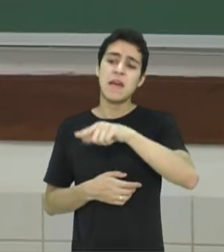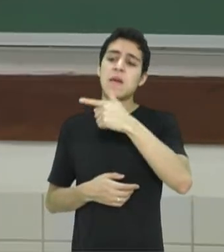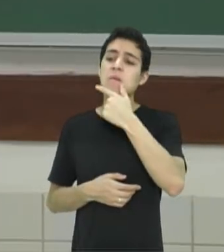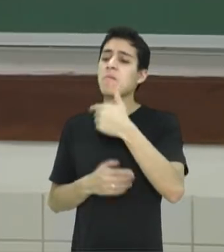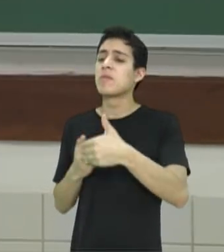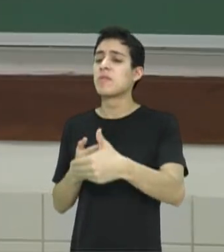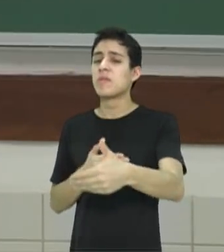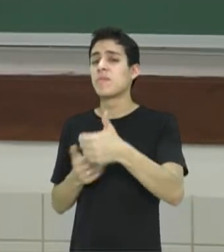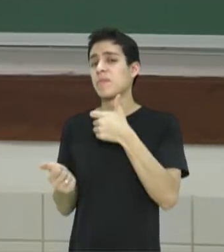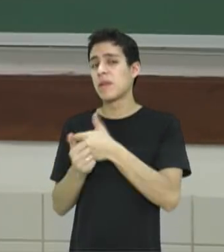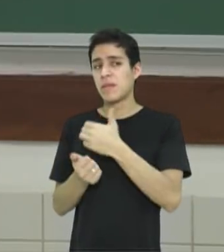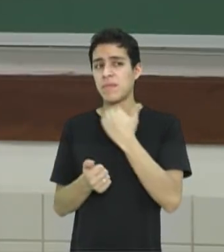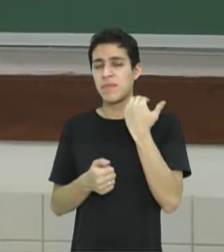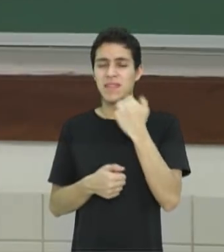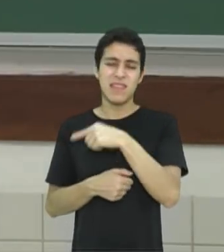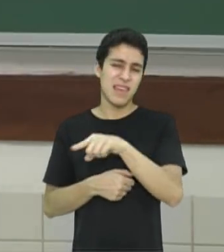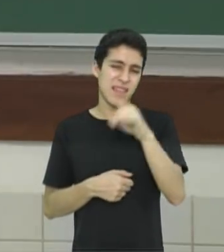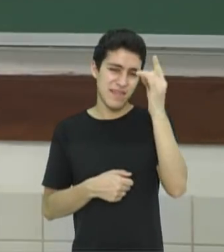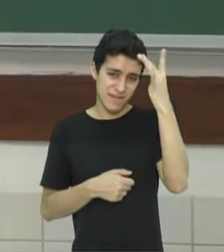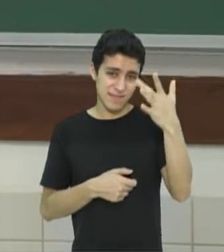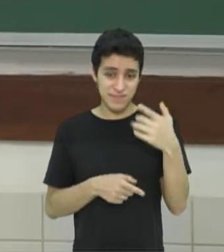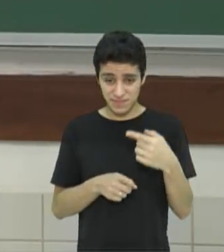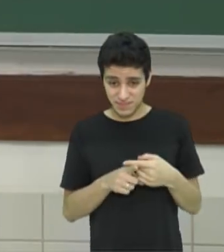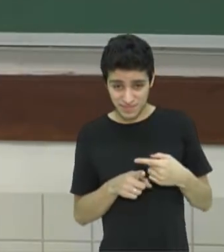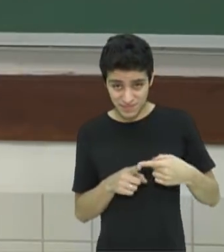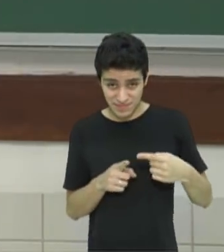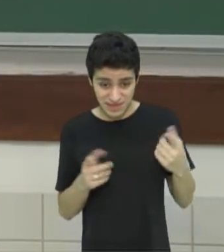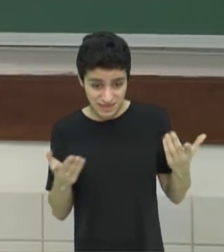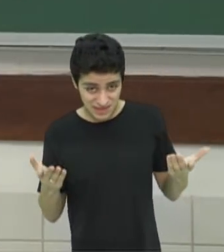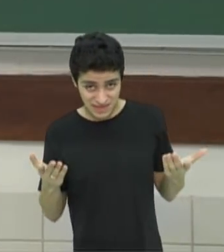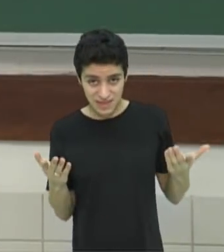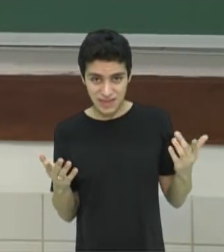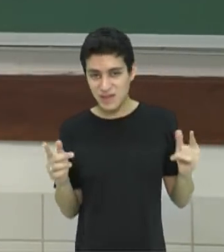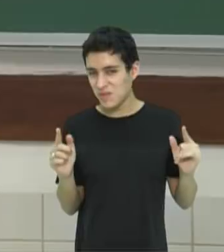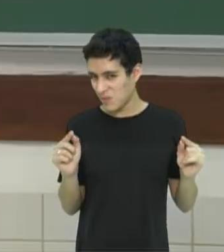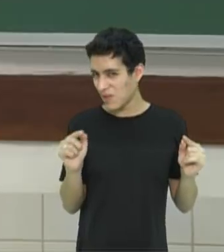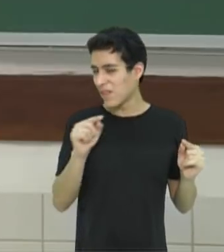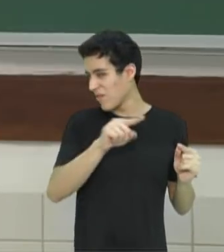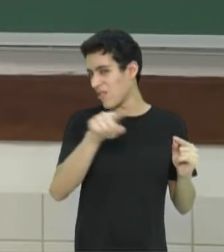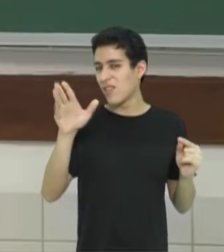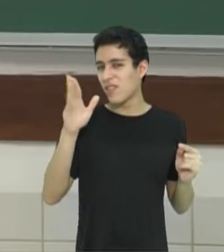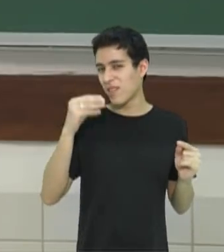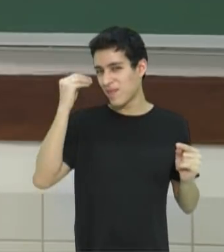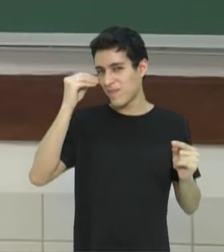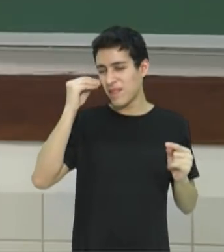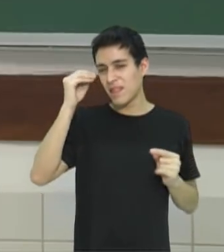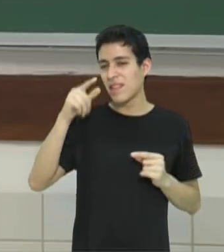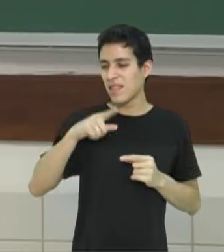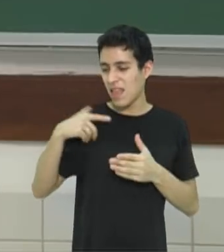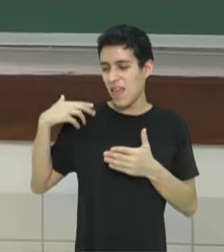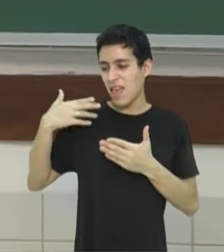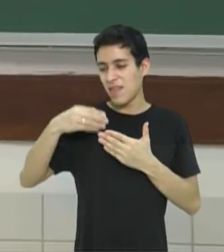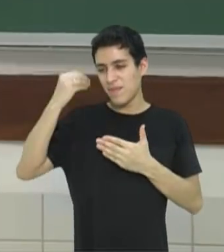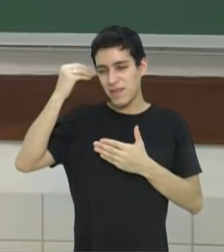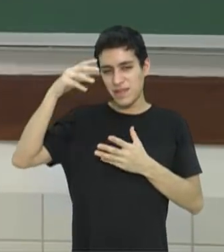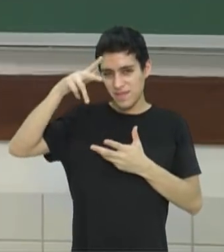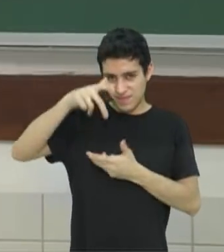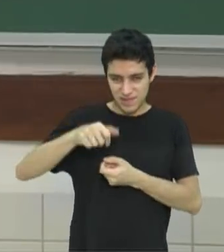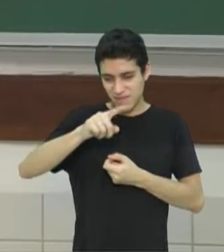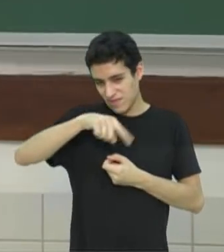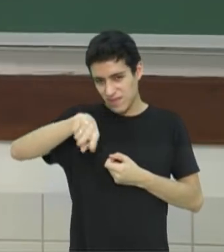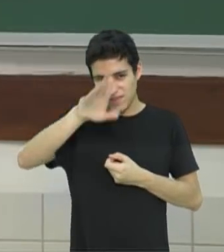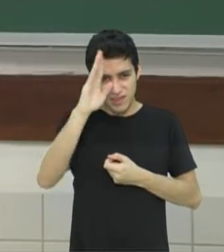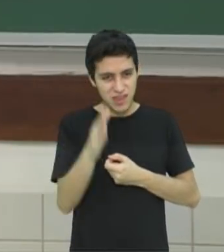prestes a morrer? Essa daqui tá fácil, porque desta vez você tem o conhecimento de mundo. Quem aqui já